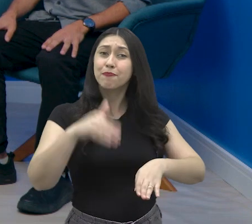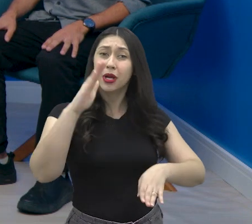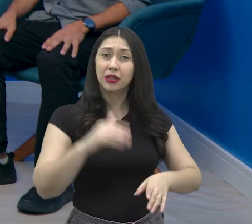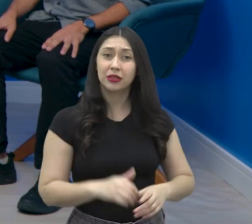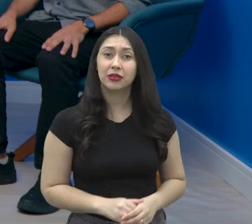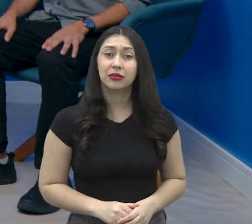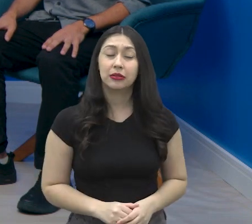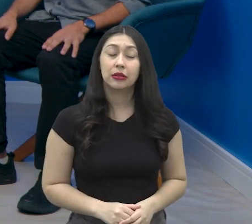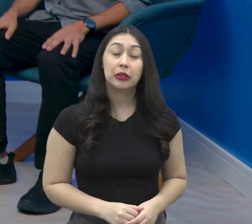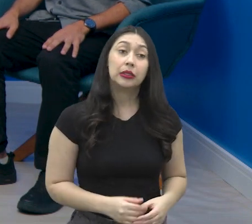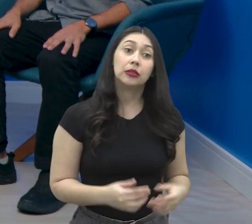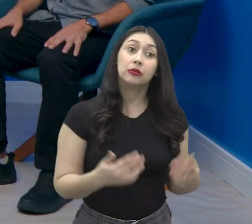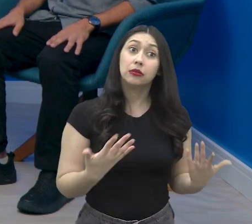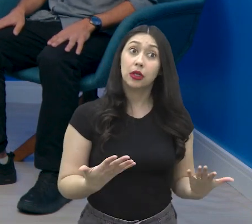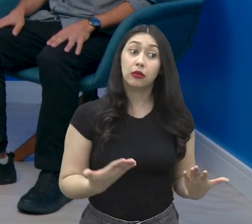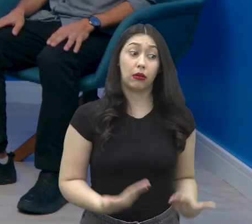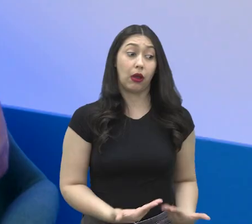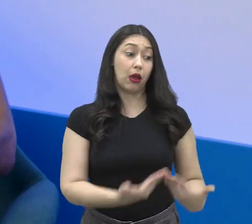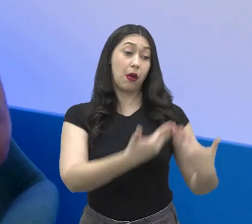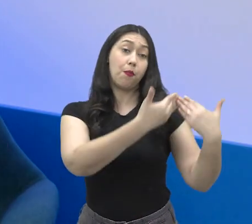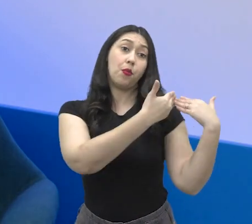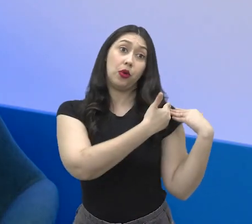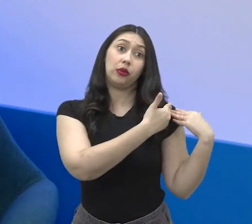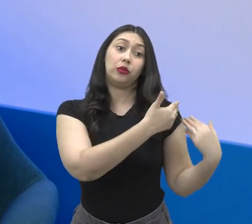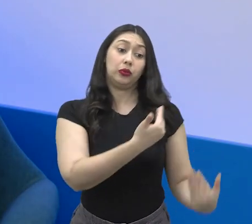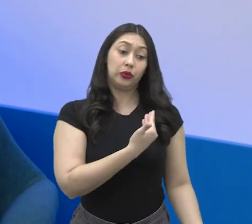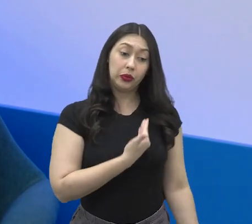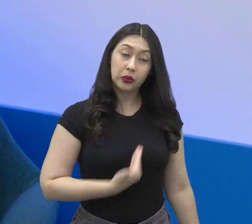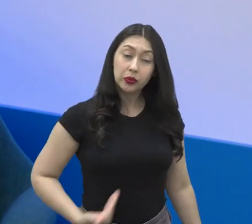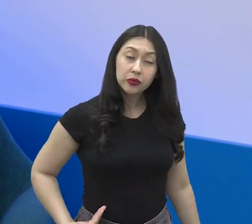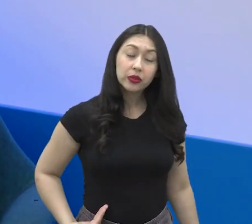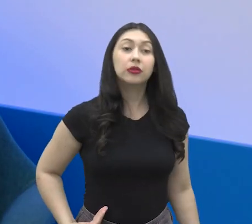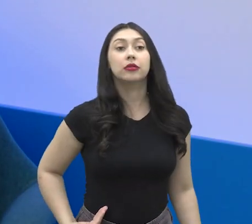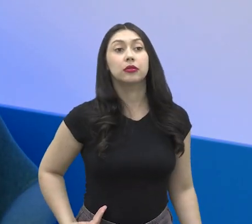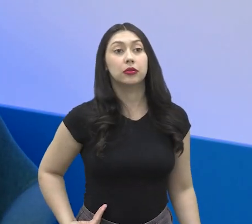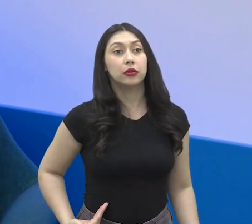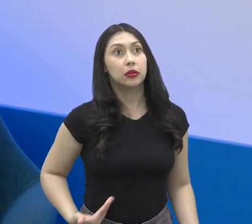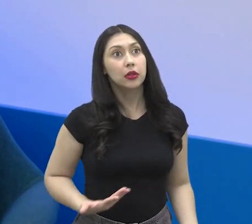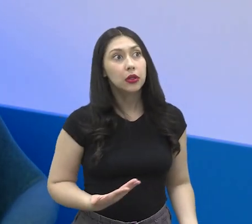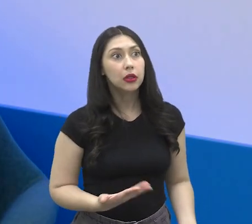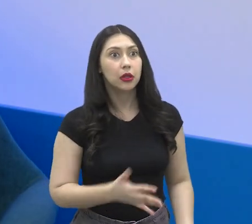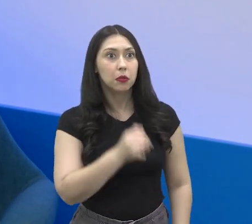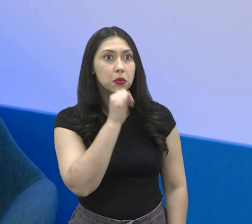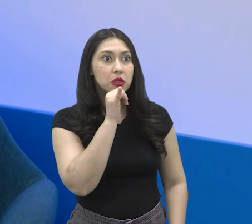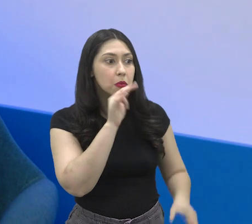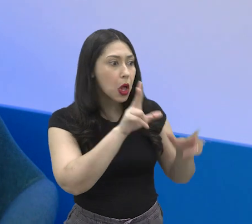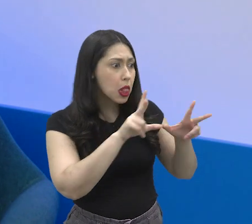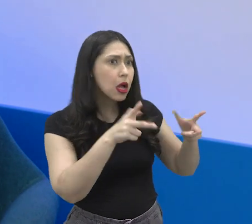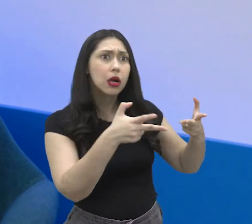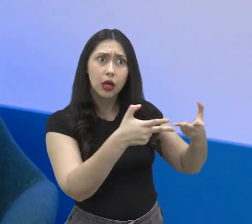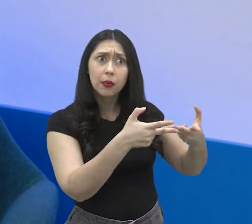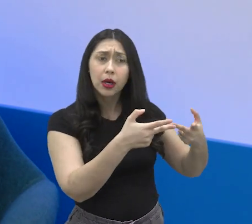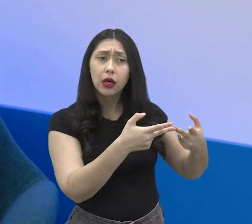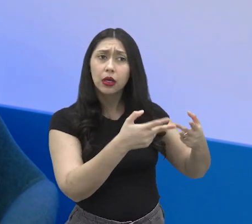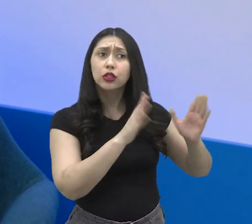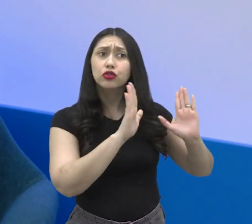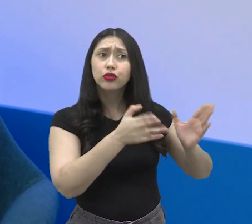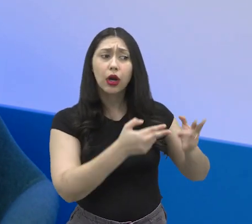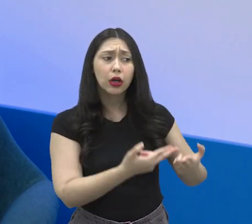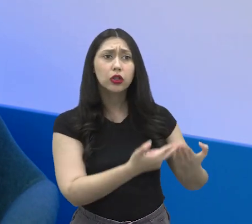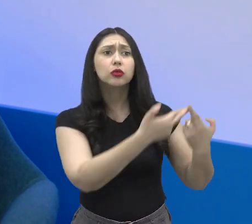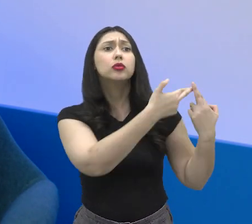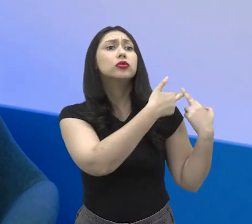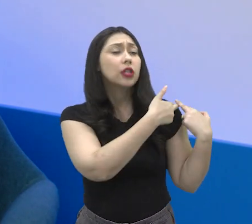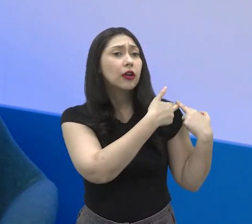Acho que cabe ao poder público implementar isso, né? Então a Câmara dos Vereadores é responsável